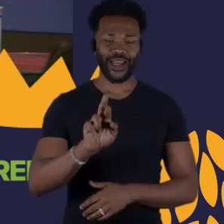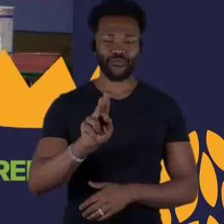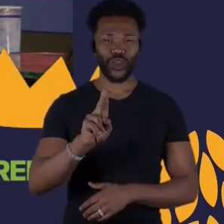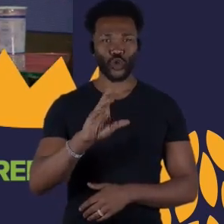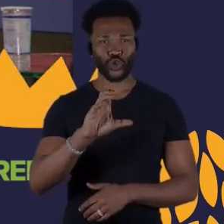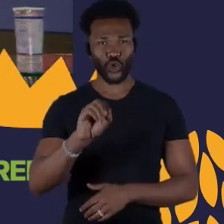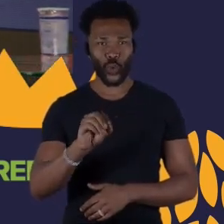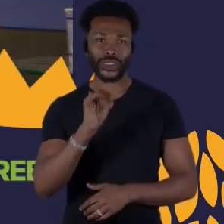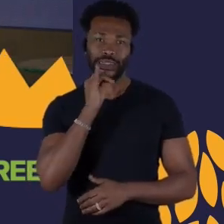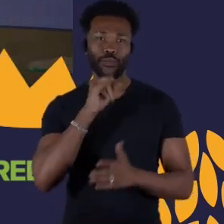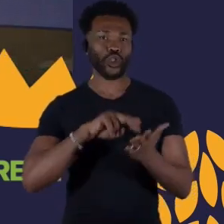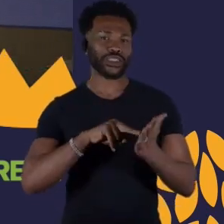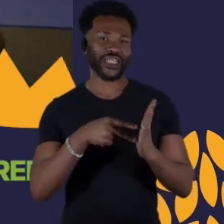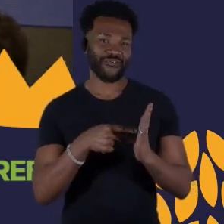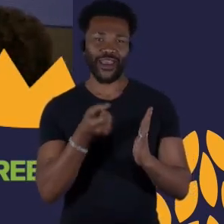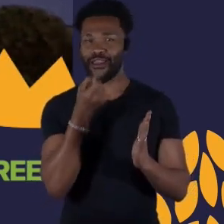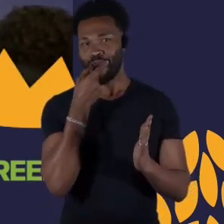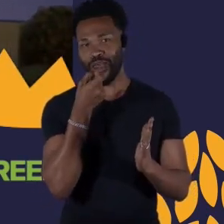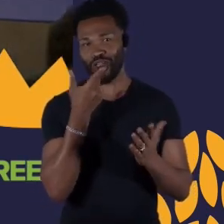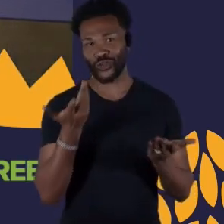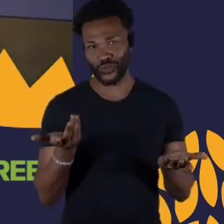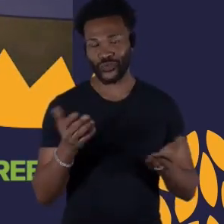quer dizer que é um medicamento.